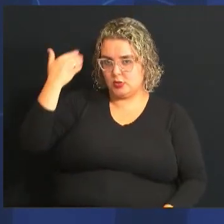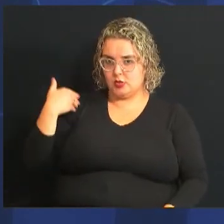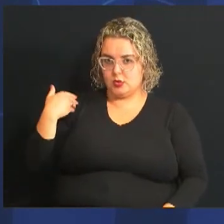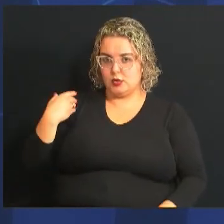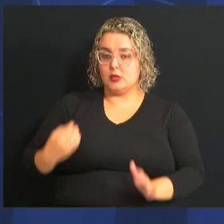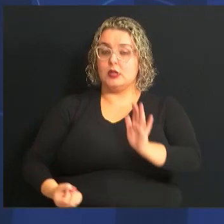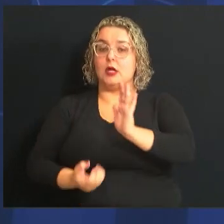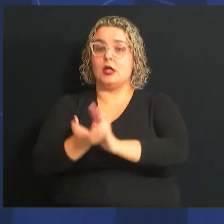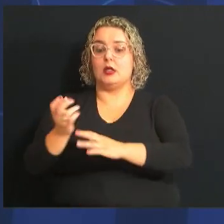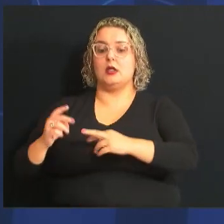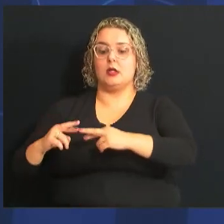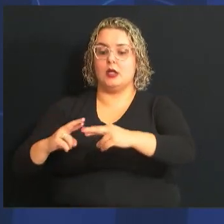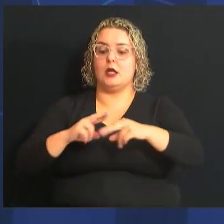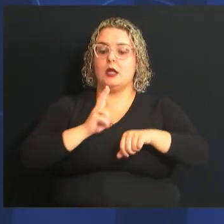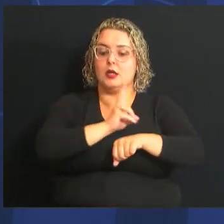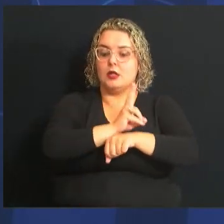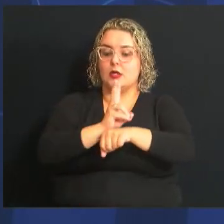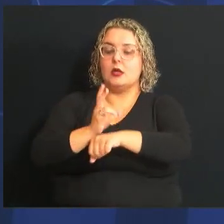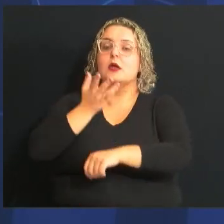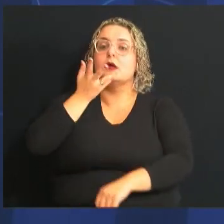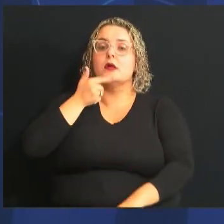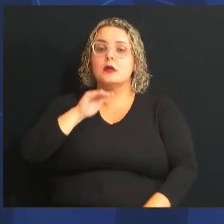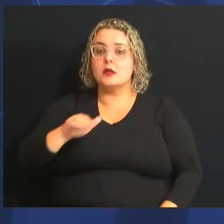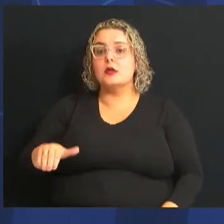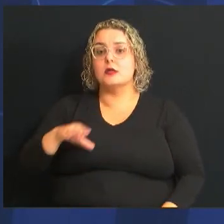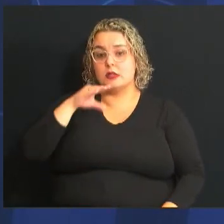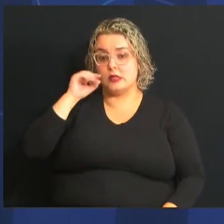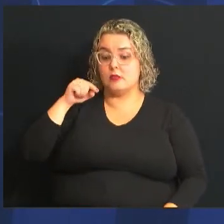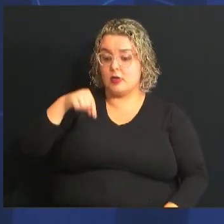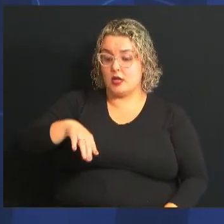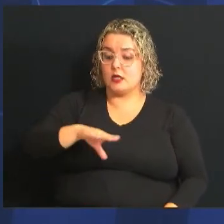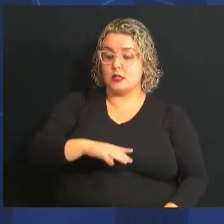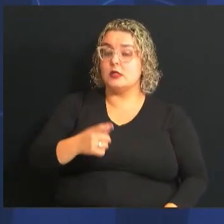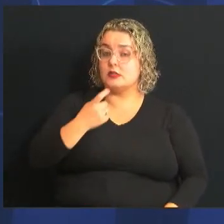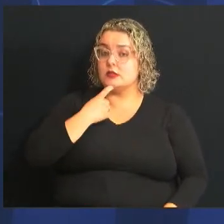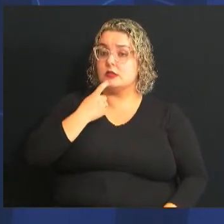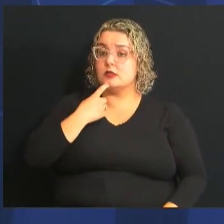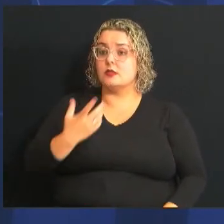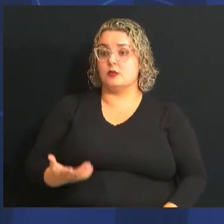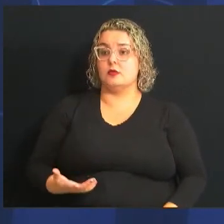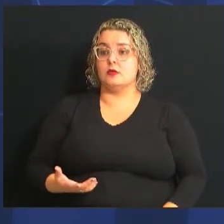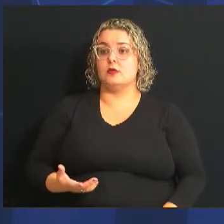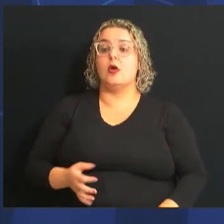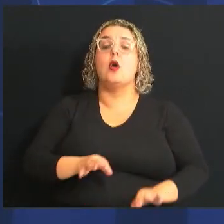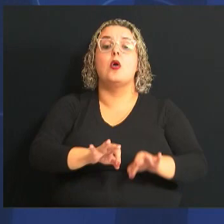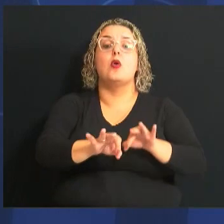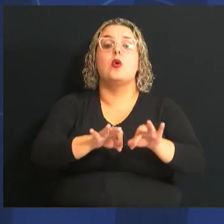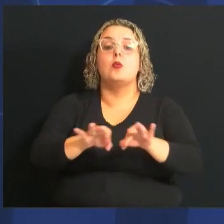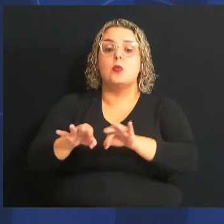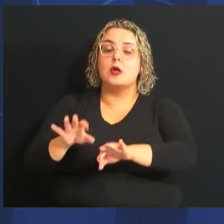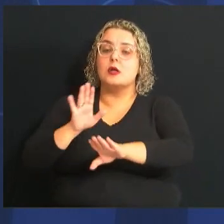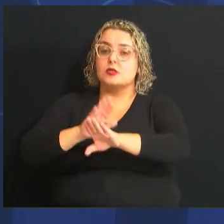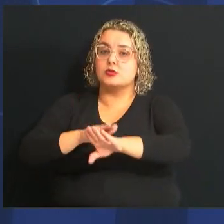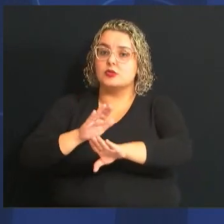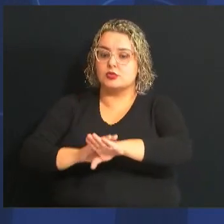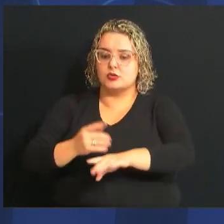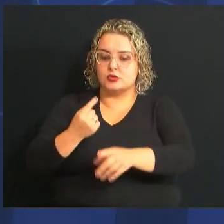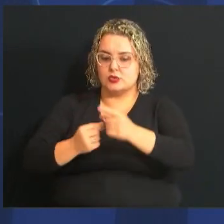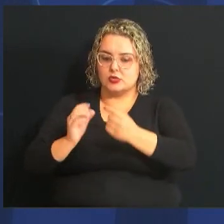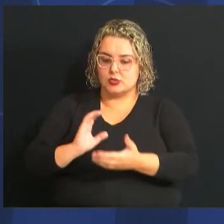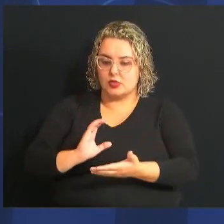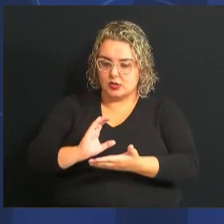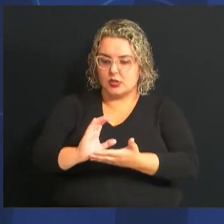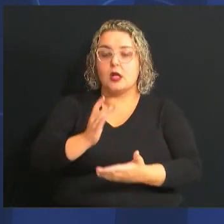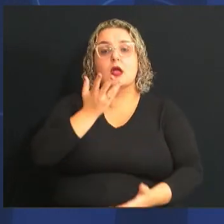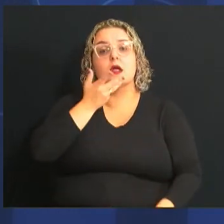de proteção à criança e ao adolescente aqui do município de Campinas o plano de ação destinado às crianças e